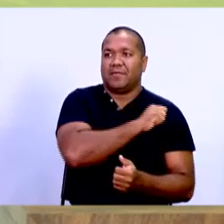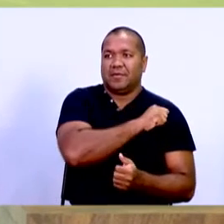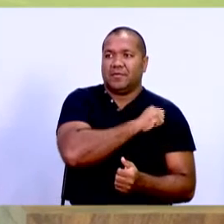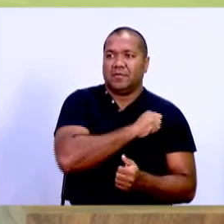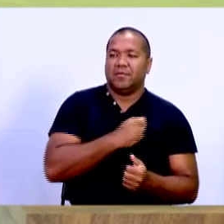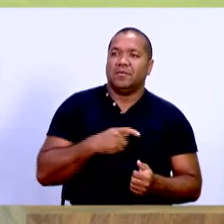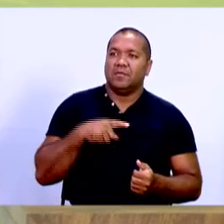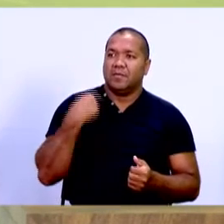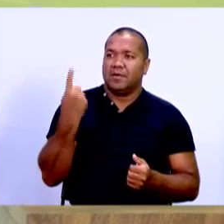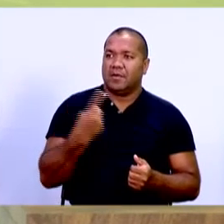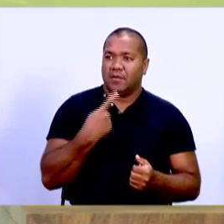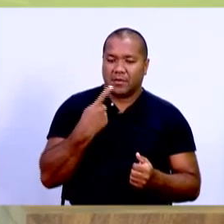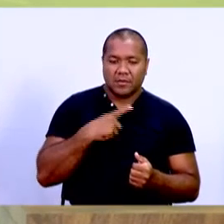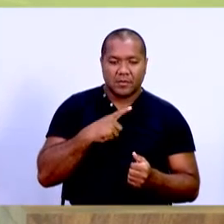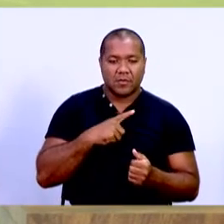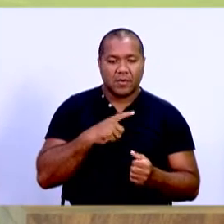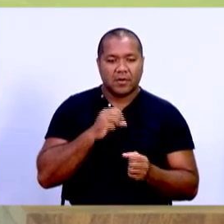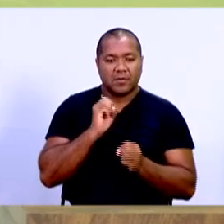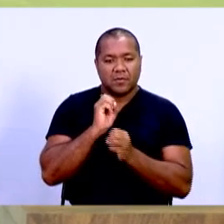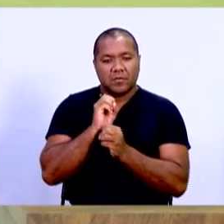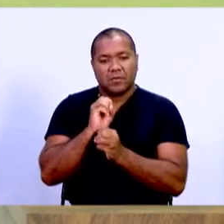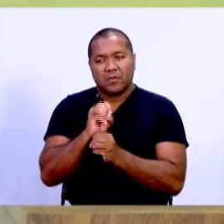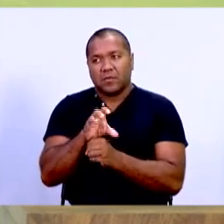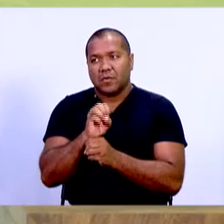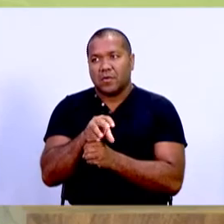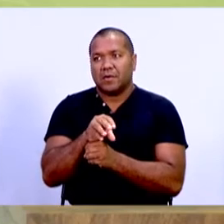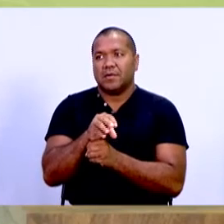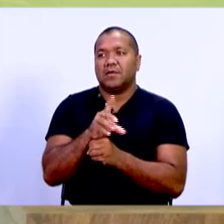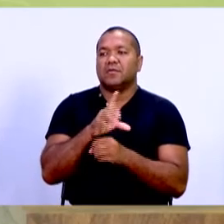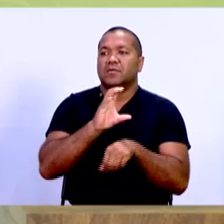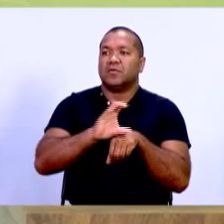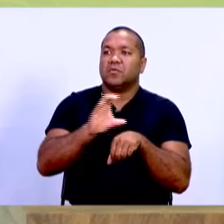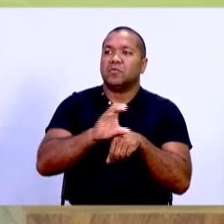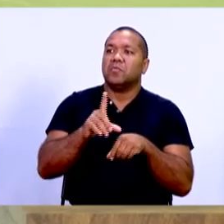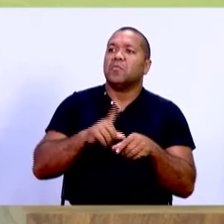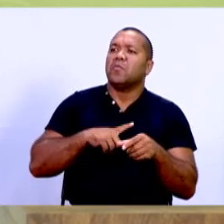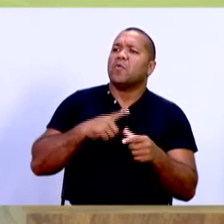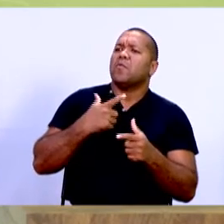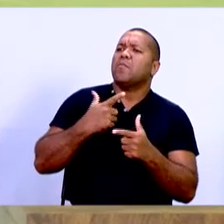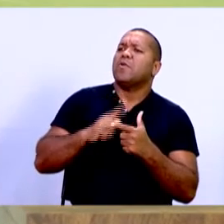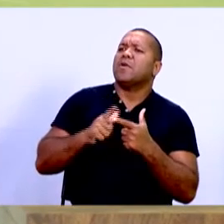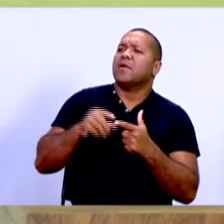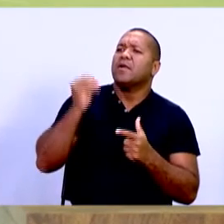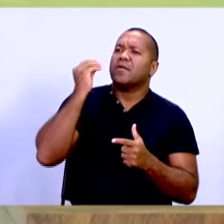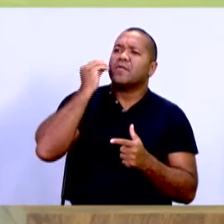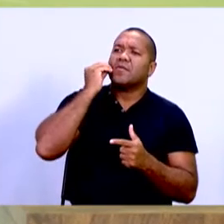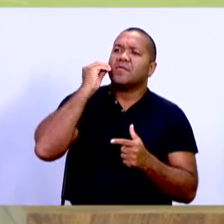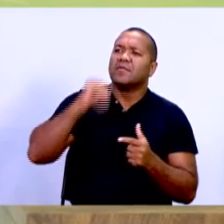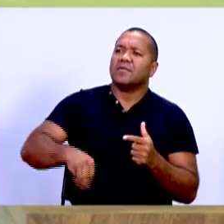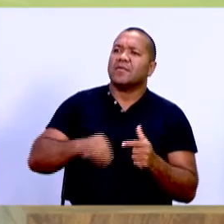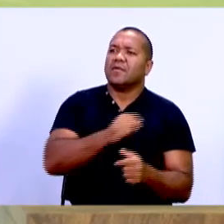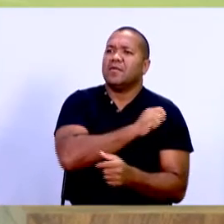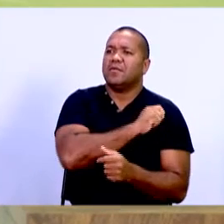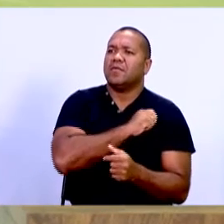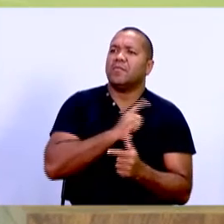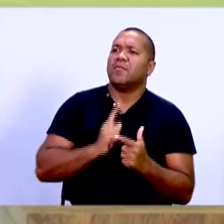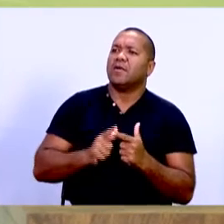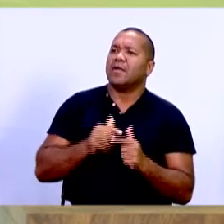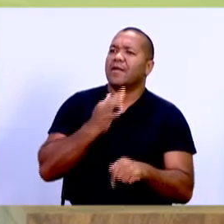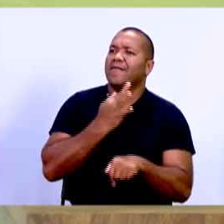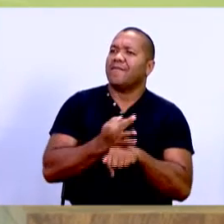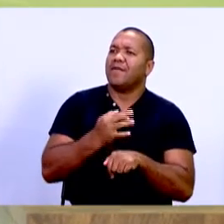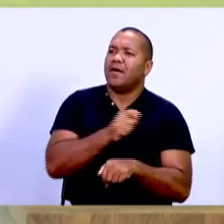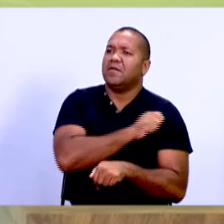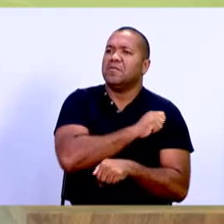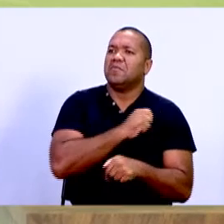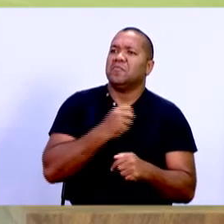enquanto coordenação de curso, o que leva o aluno a desistir do curso, ou o que leva o aluno a faltou